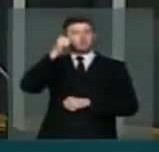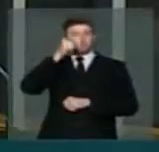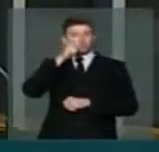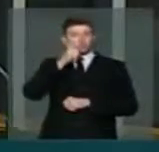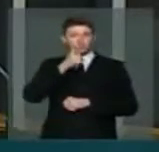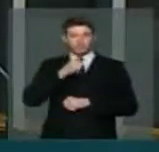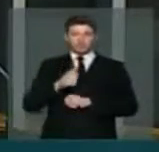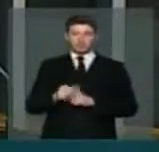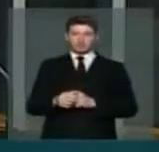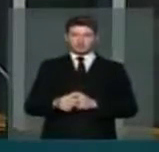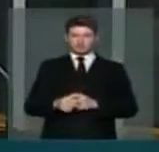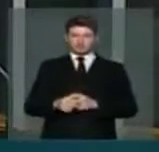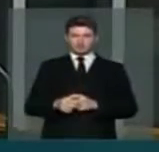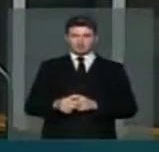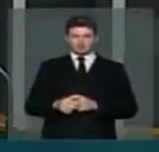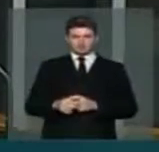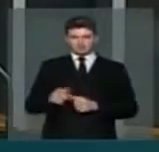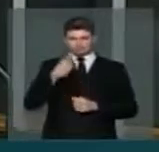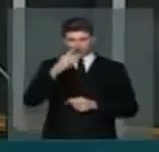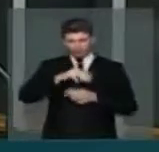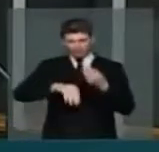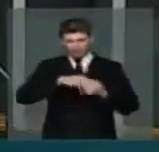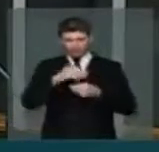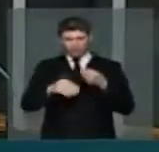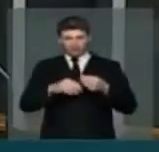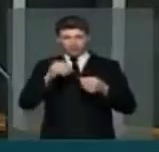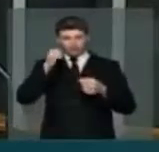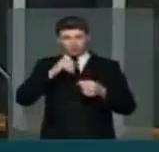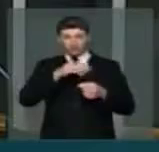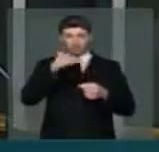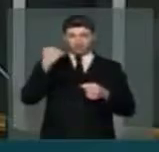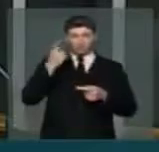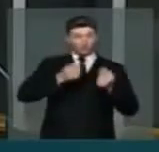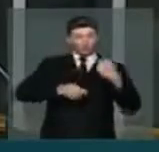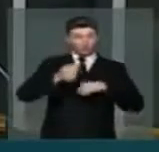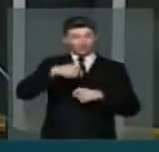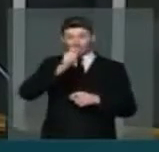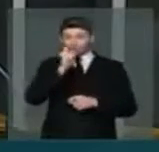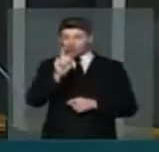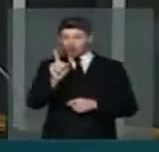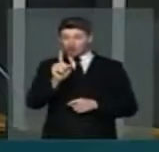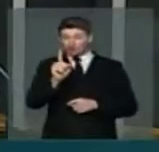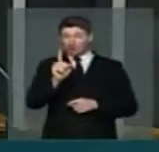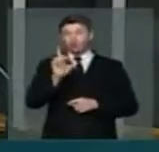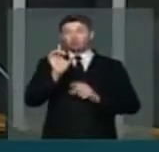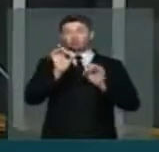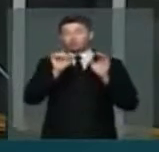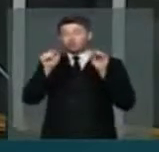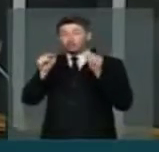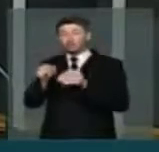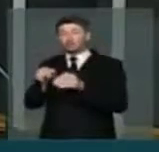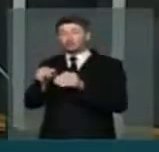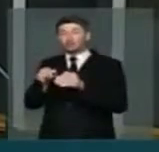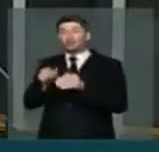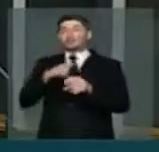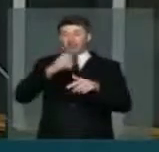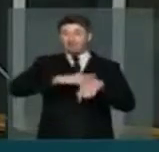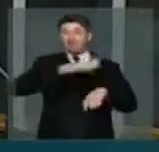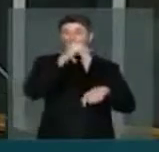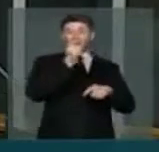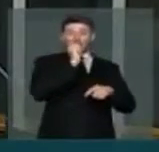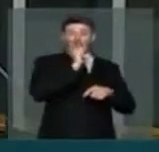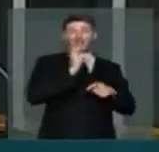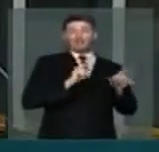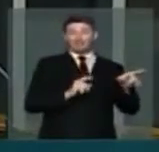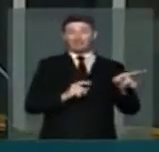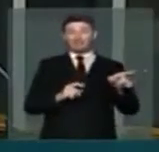mulheres. Nós não estamos envolvendo aqui as mulheres mortas pelo tráfico. Nós estamos envolvendo aqui aquelas